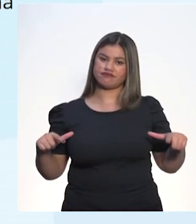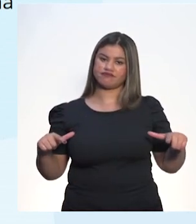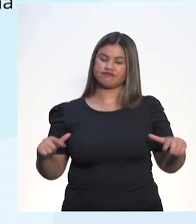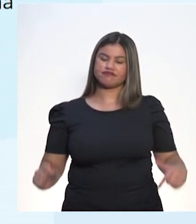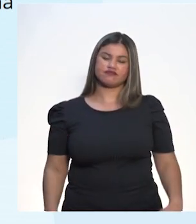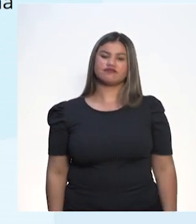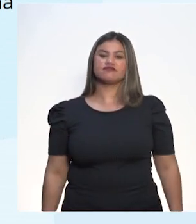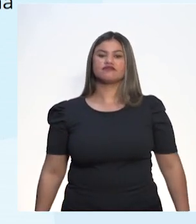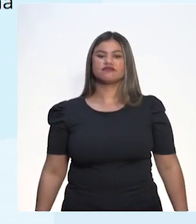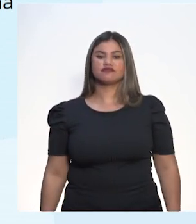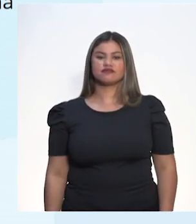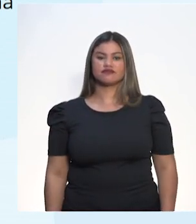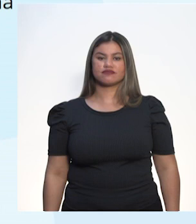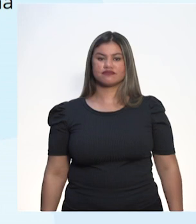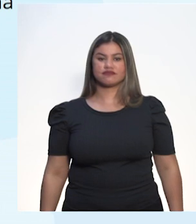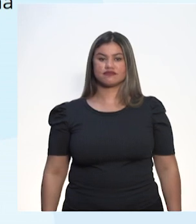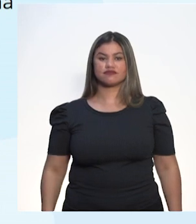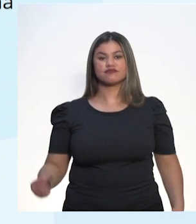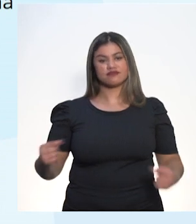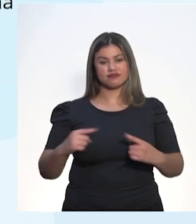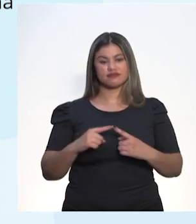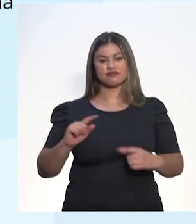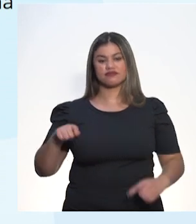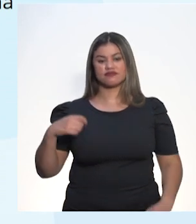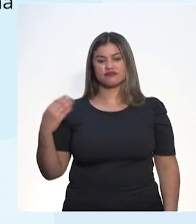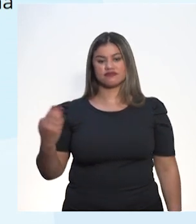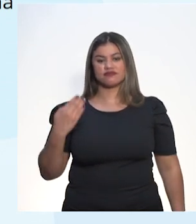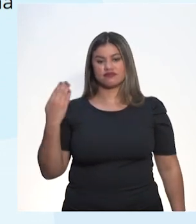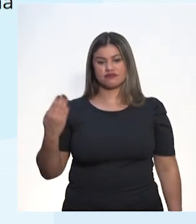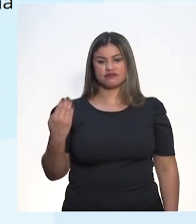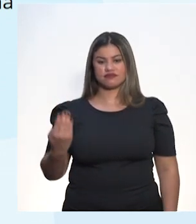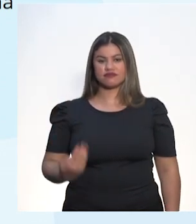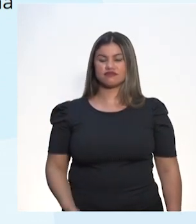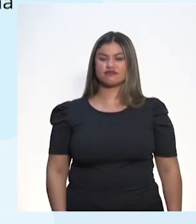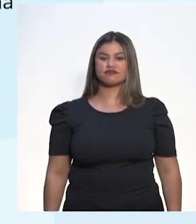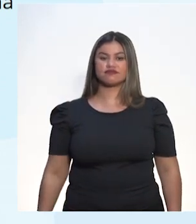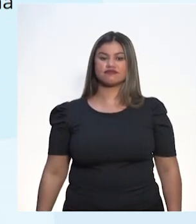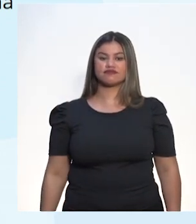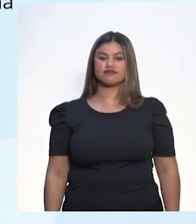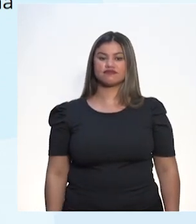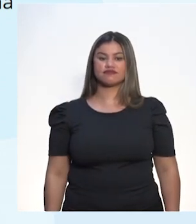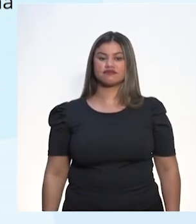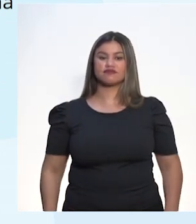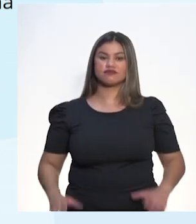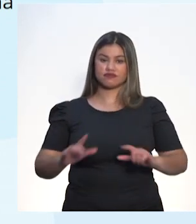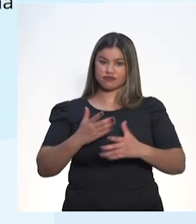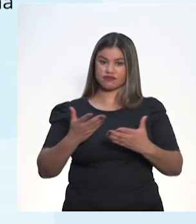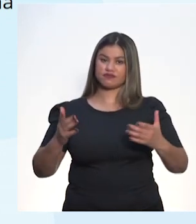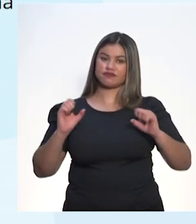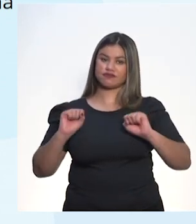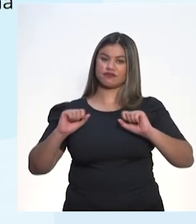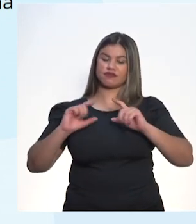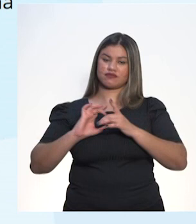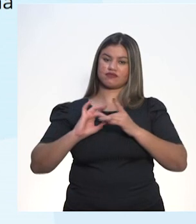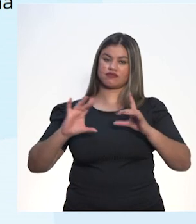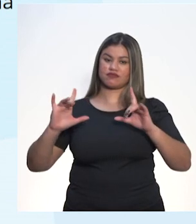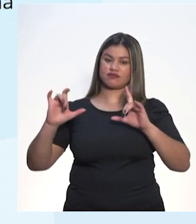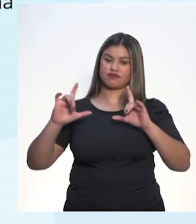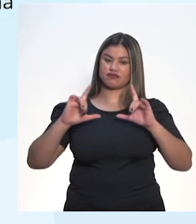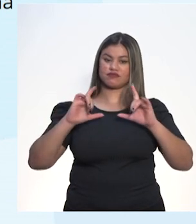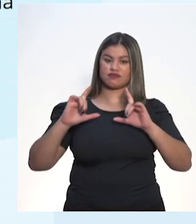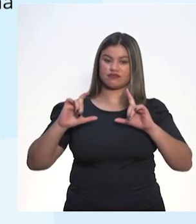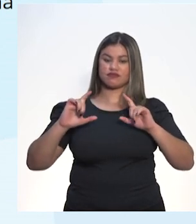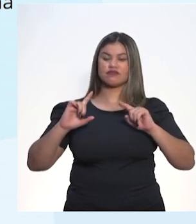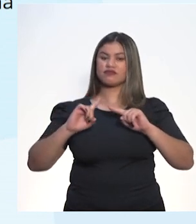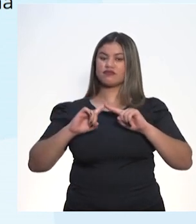vazio. Então, ele é impossível. Eu vou limpar aqui a tela para vocês fazerem o print, porque vocês vão precisar